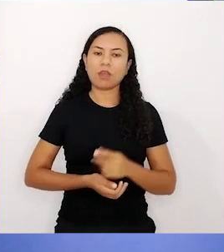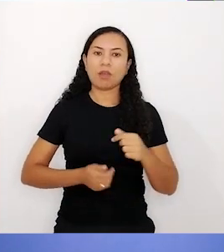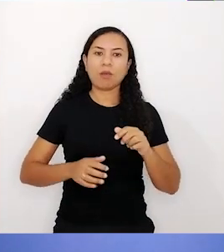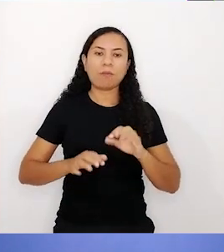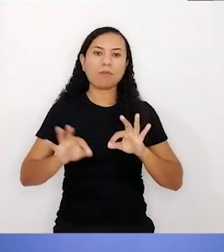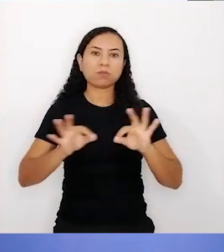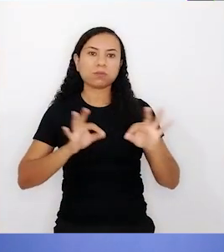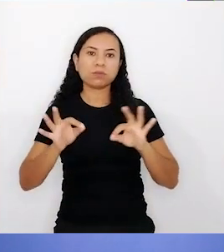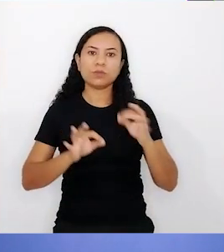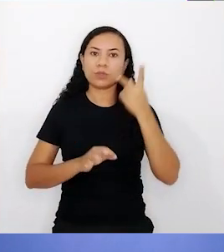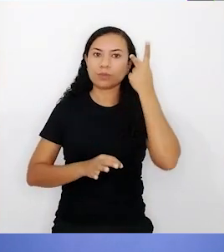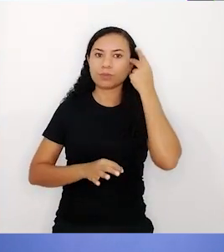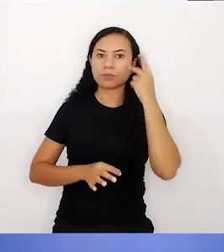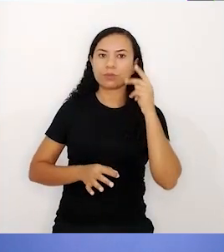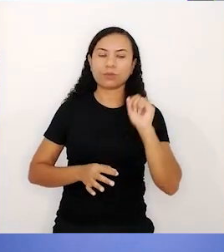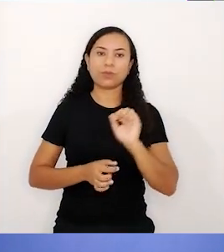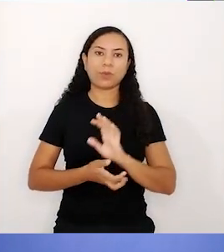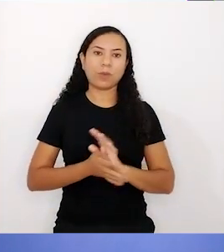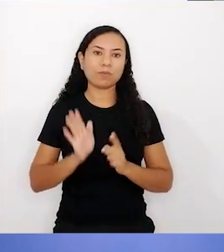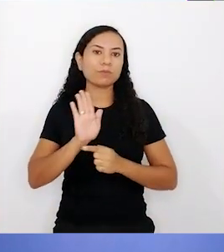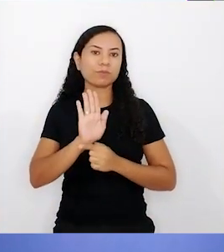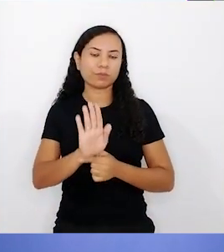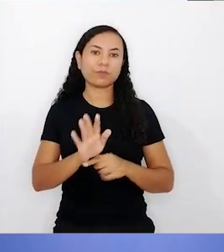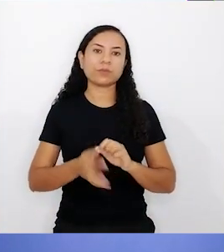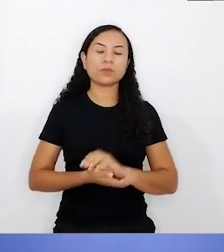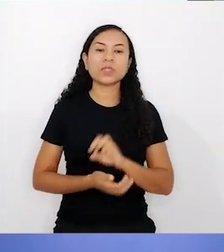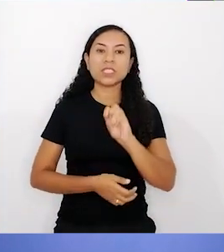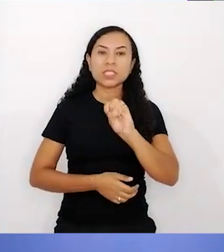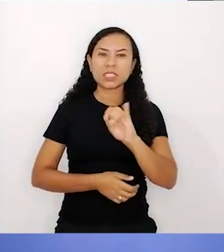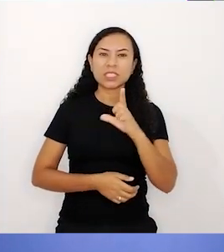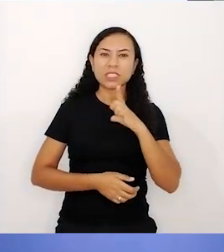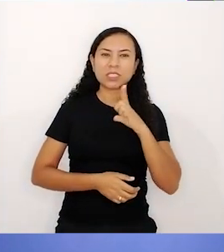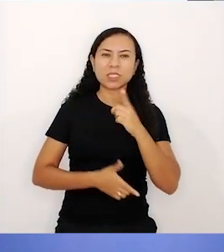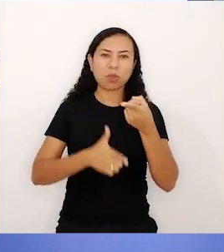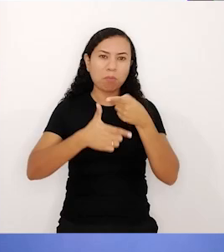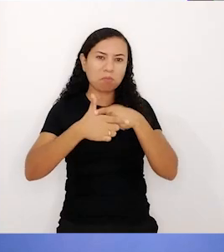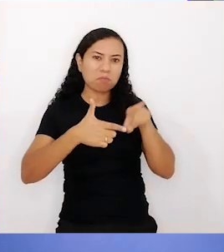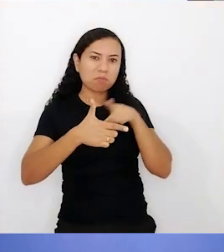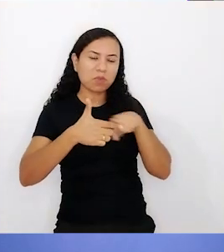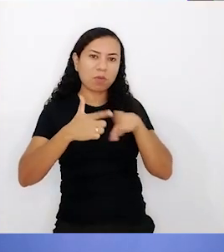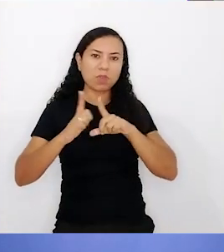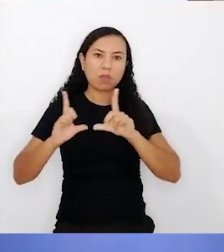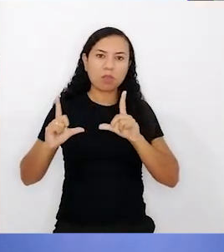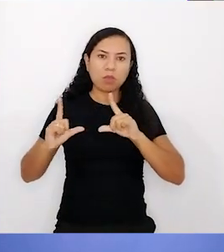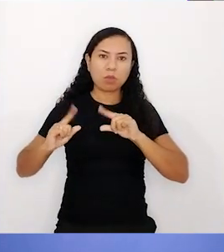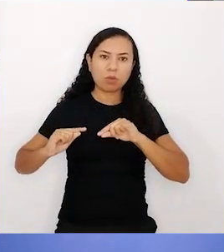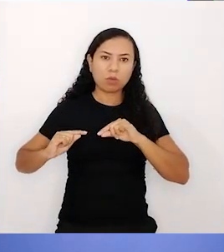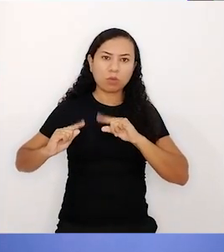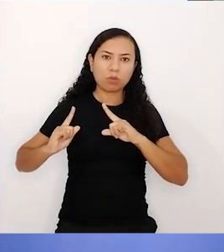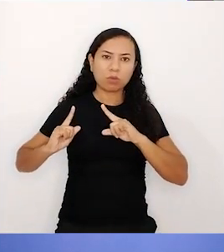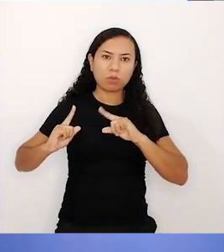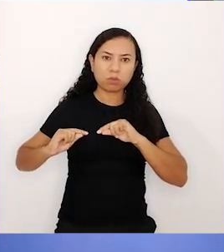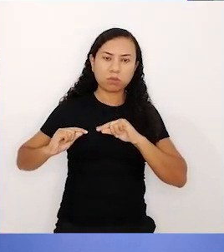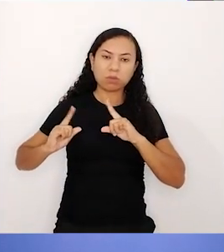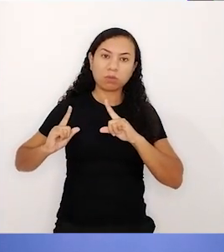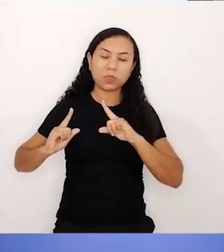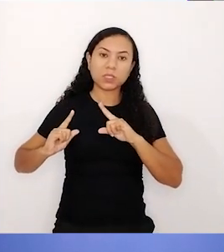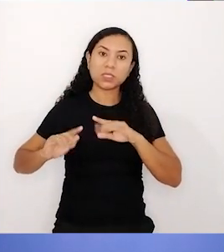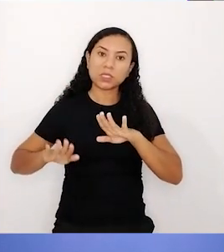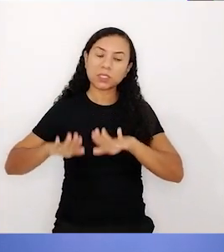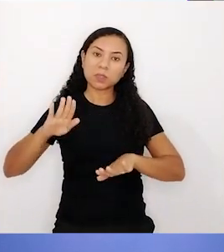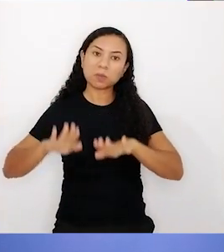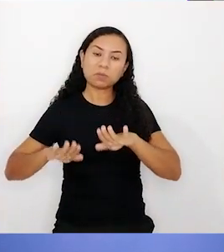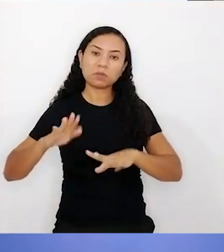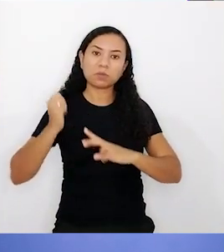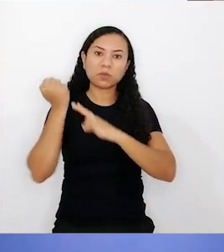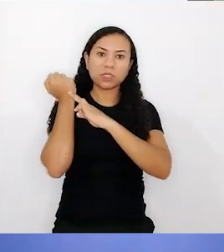natural. Se houver uma falha nessas válvulas, a veia pode